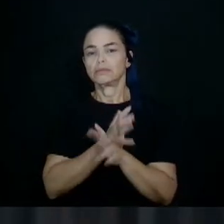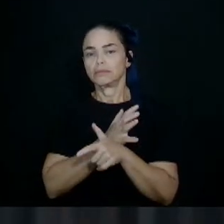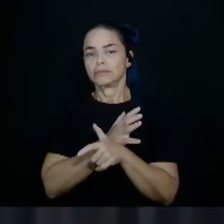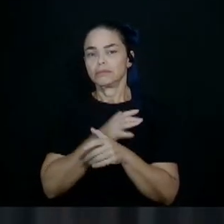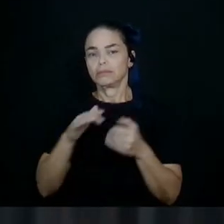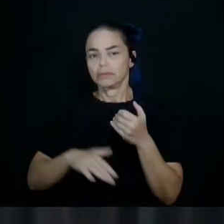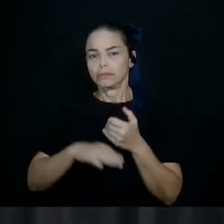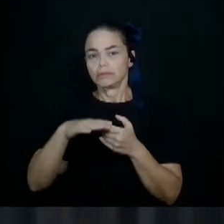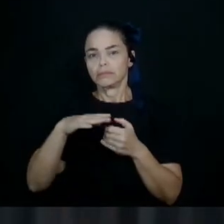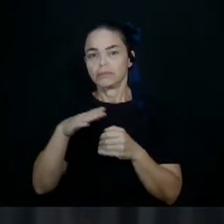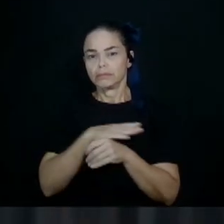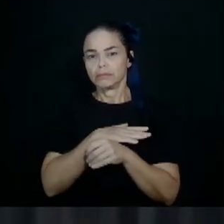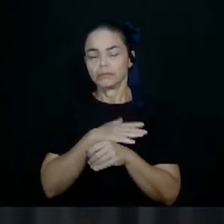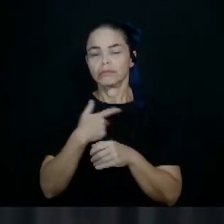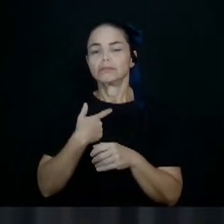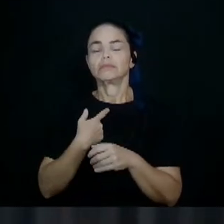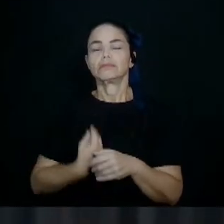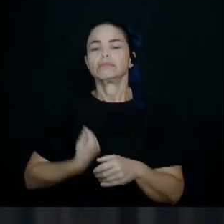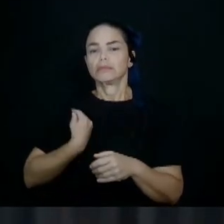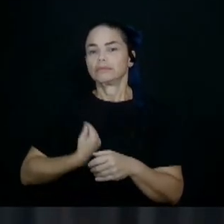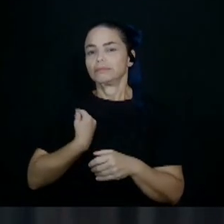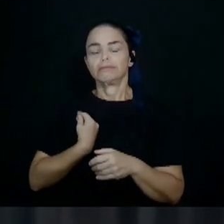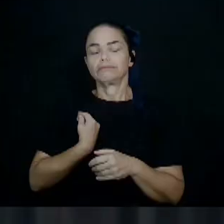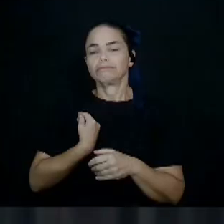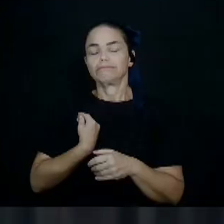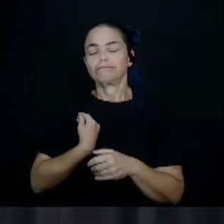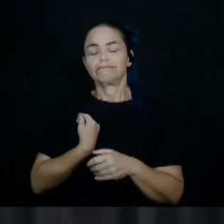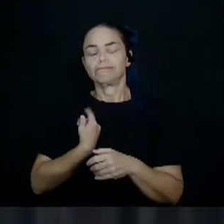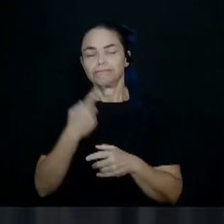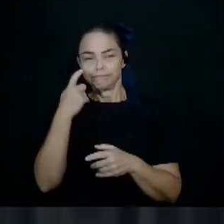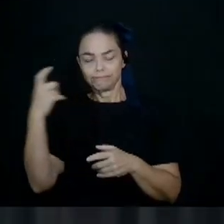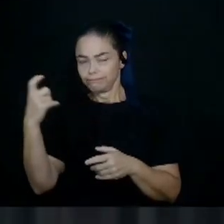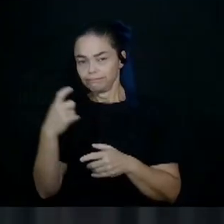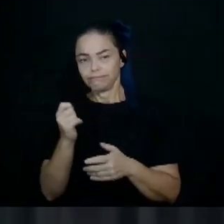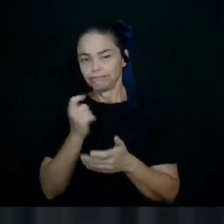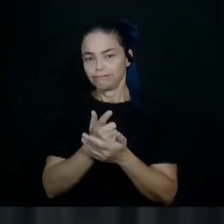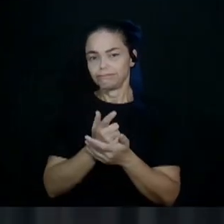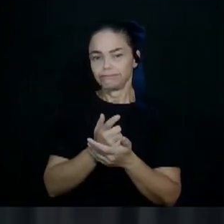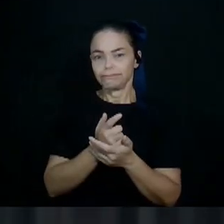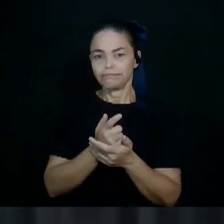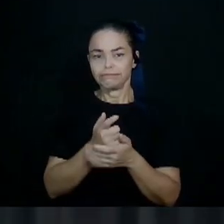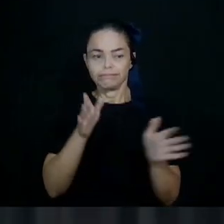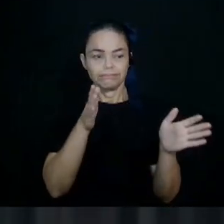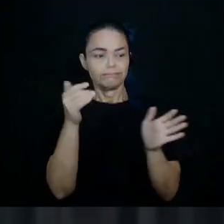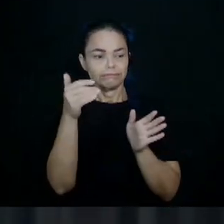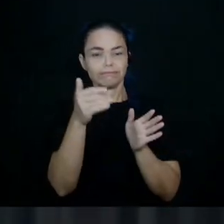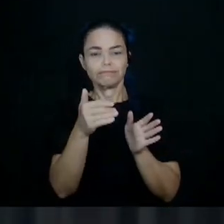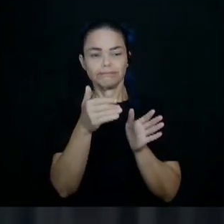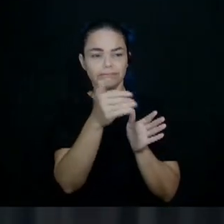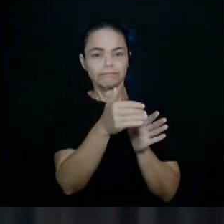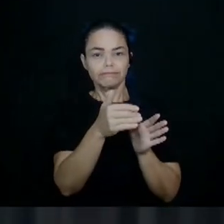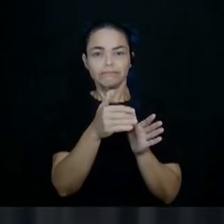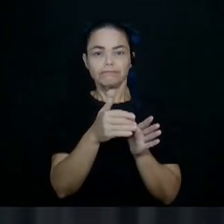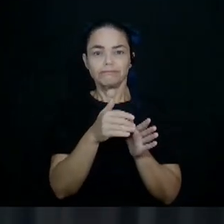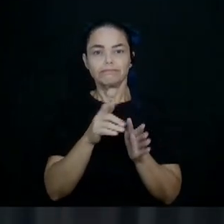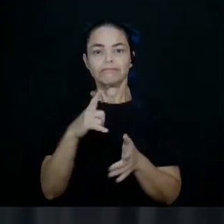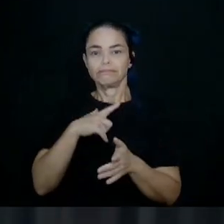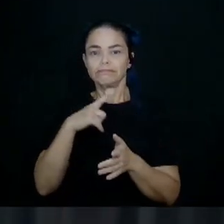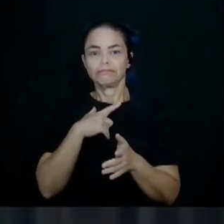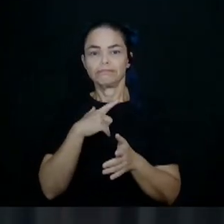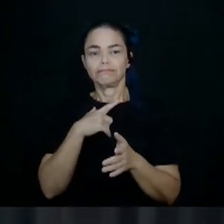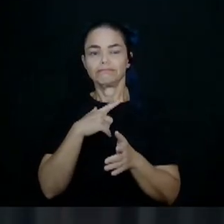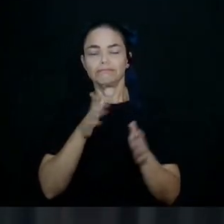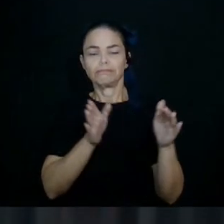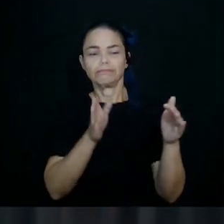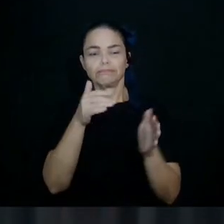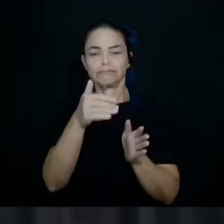existencial, emocional, não está interessada no que ele está comprando. Então chegou o pacote, ele vai ali para o cantinho onde já tem mais outro pacote, né?